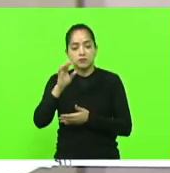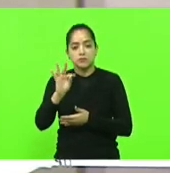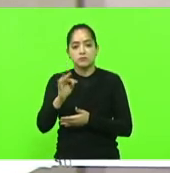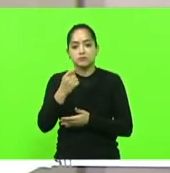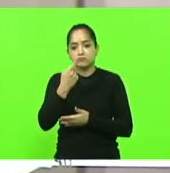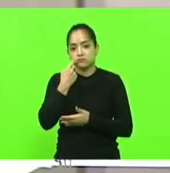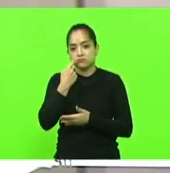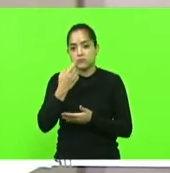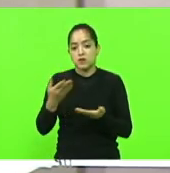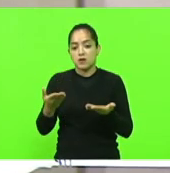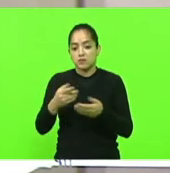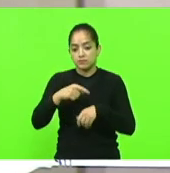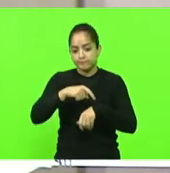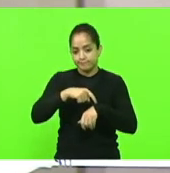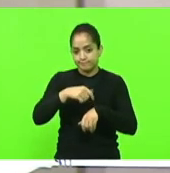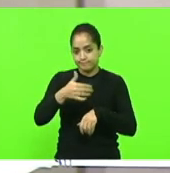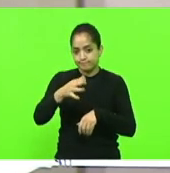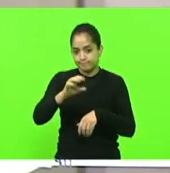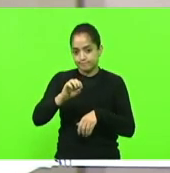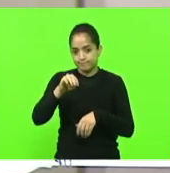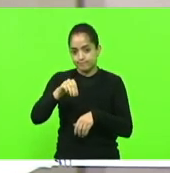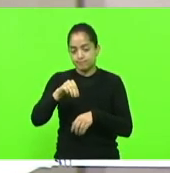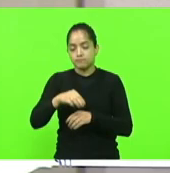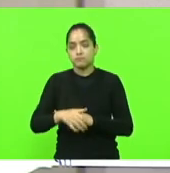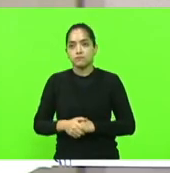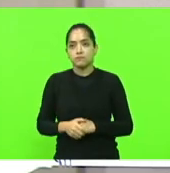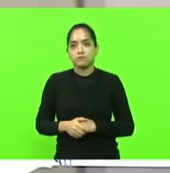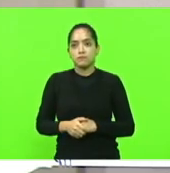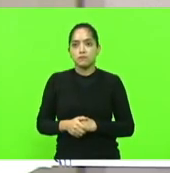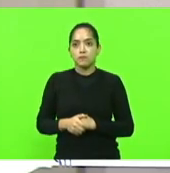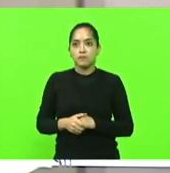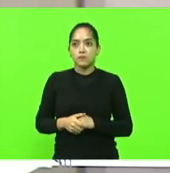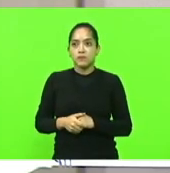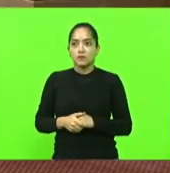terá 10 minutos, deputado.